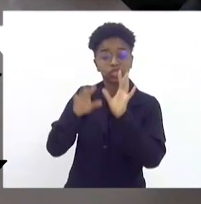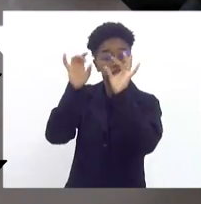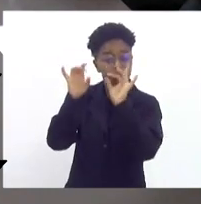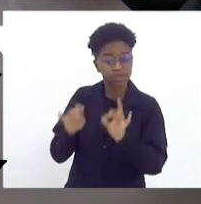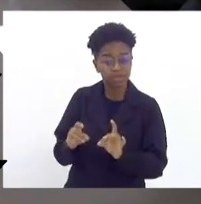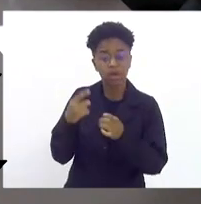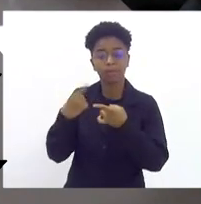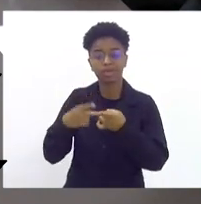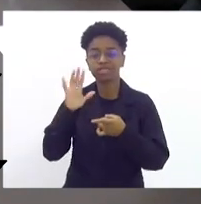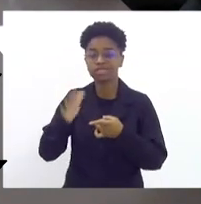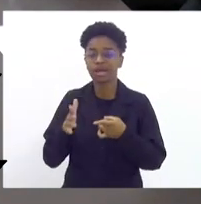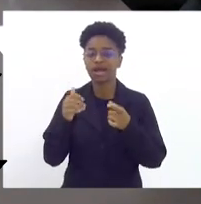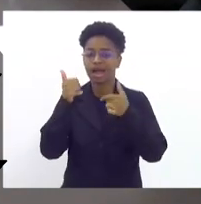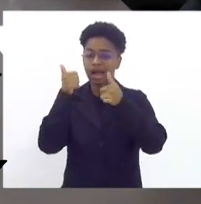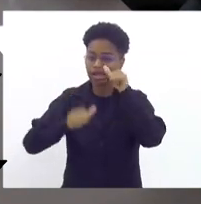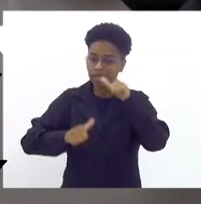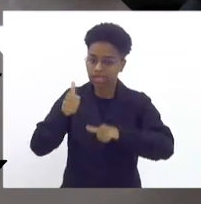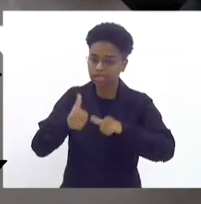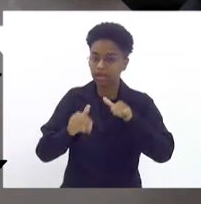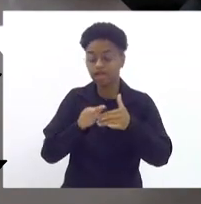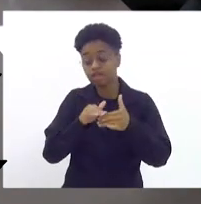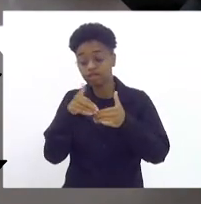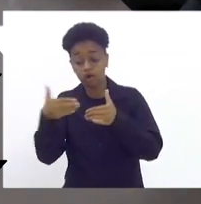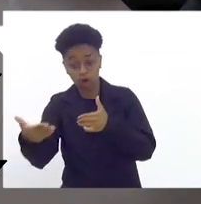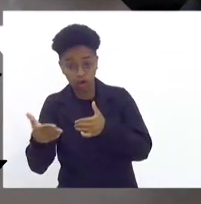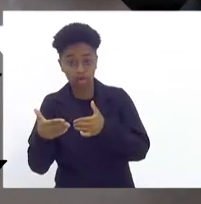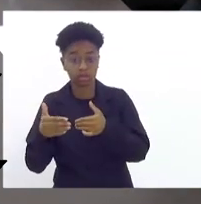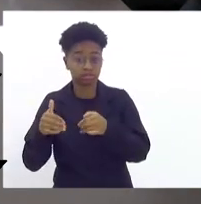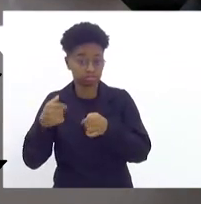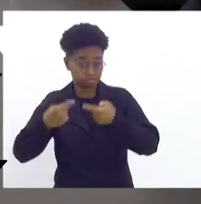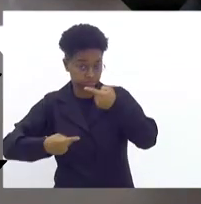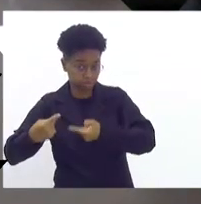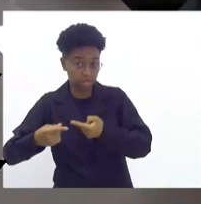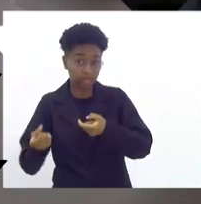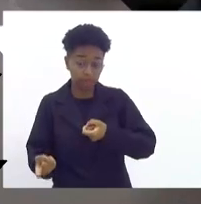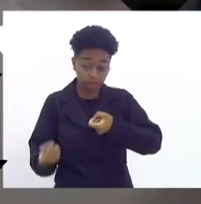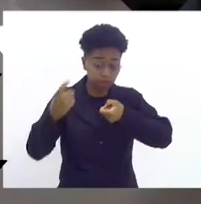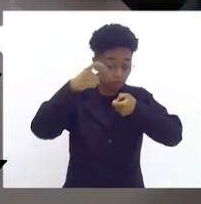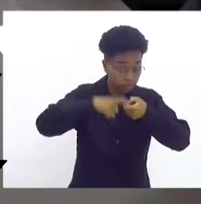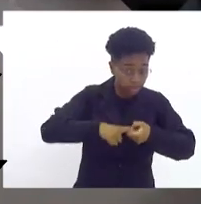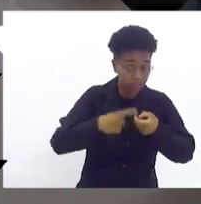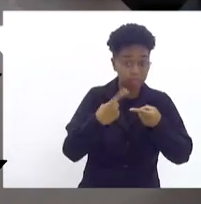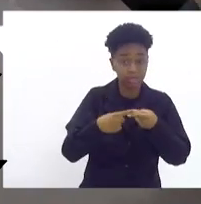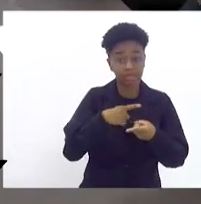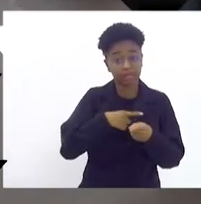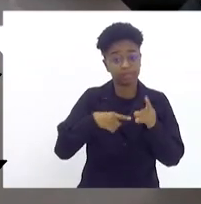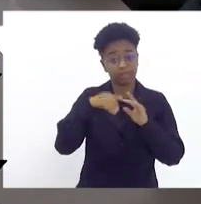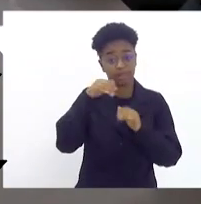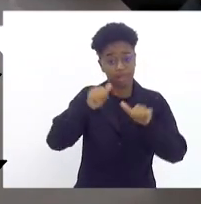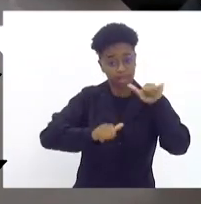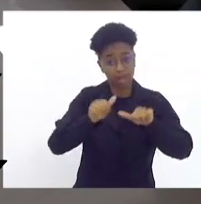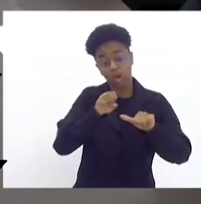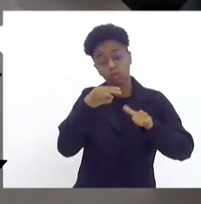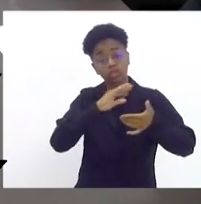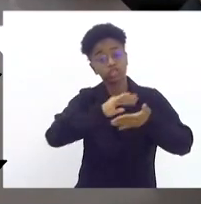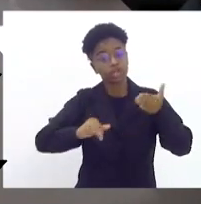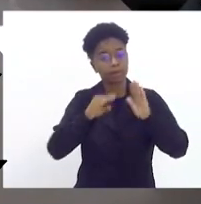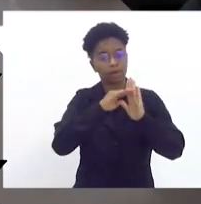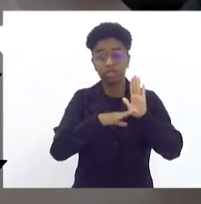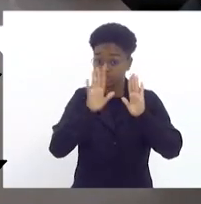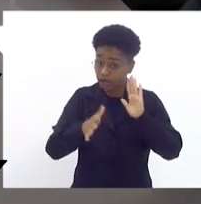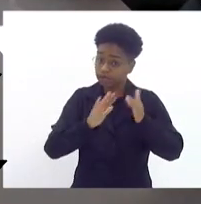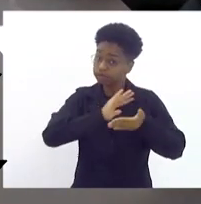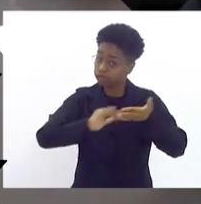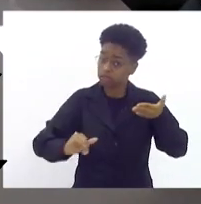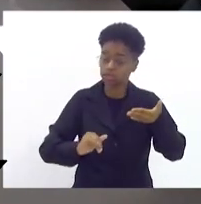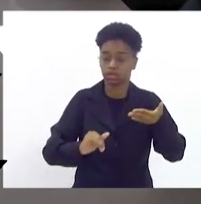com vistas, estavam fora da sessão, retornaram porque estavam com vistas ou foram retirados de pauta. Eles já estavam fora.